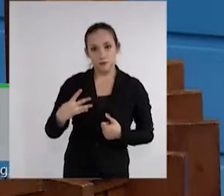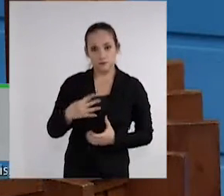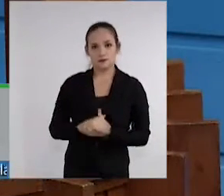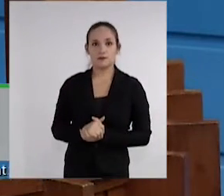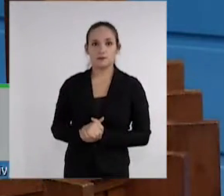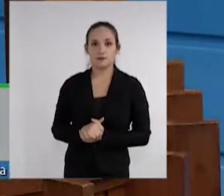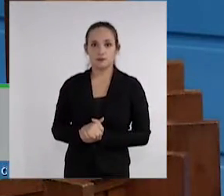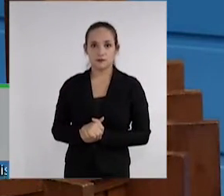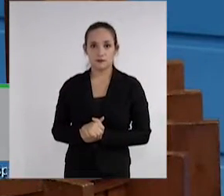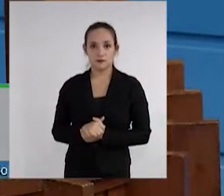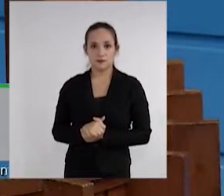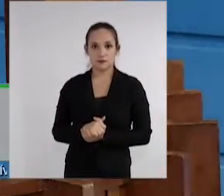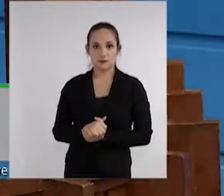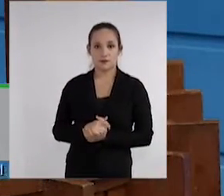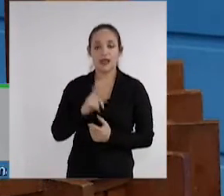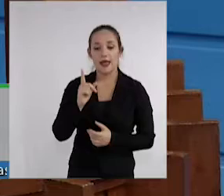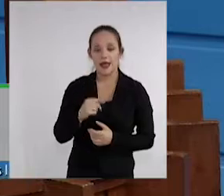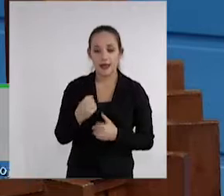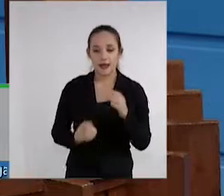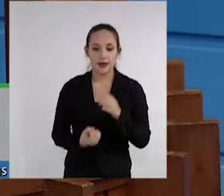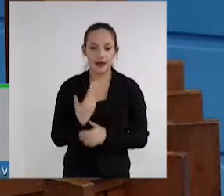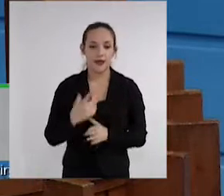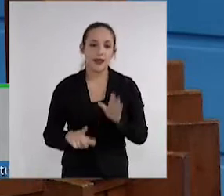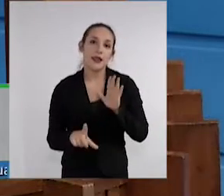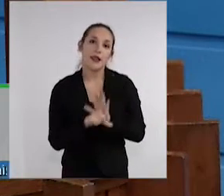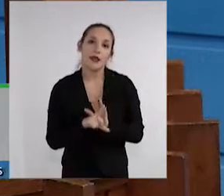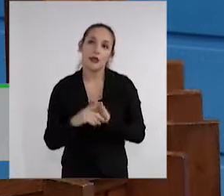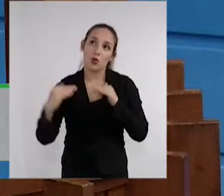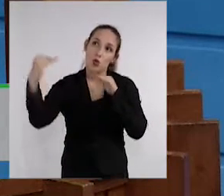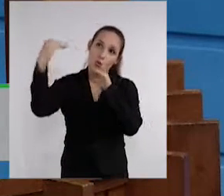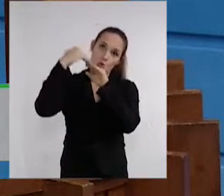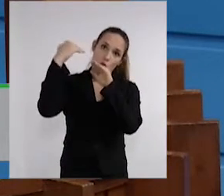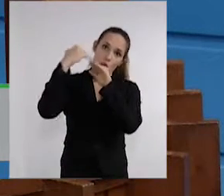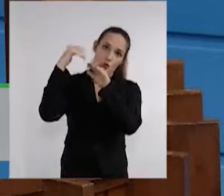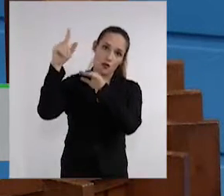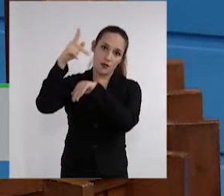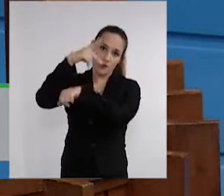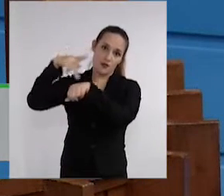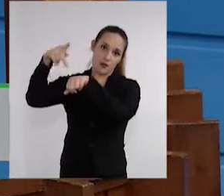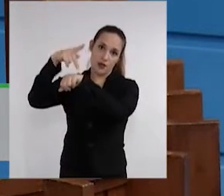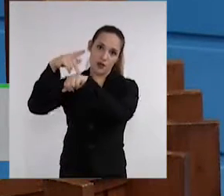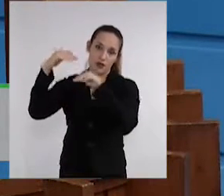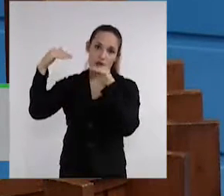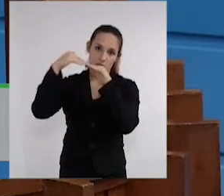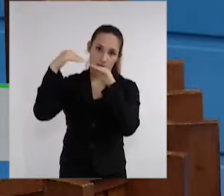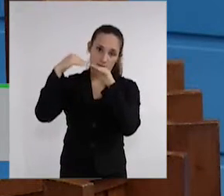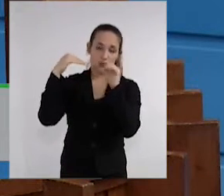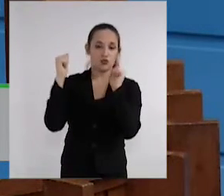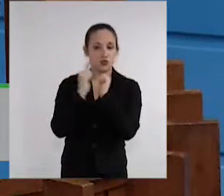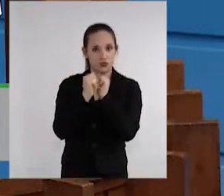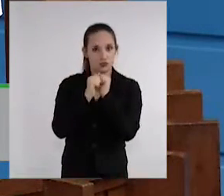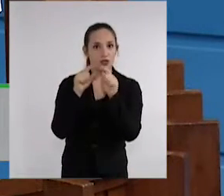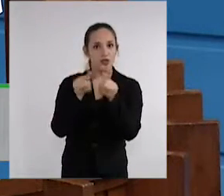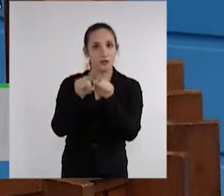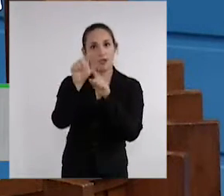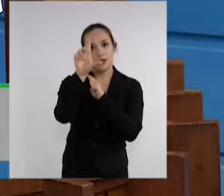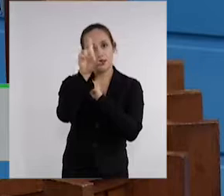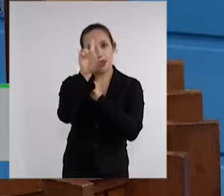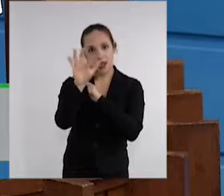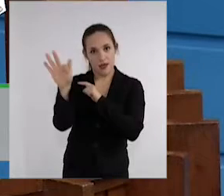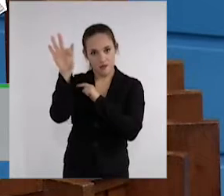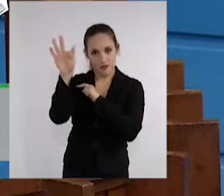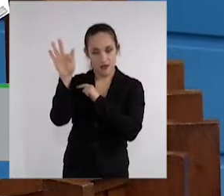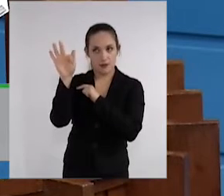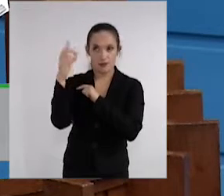exemplo, legislar concorrentemente com a União, os estados e o Distrito Federal, legislar